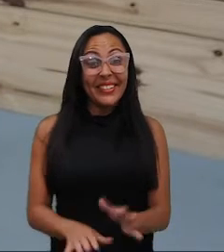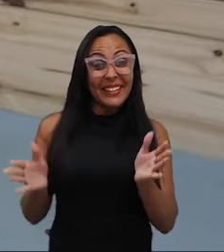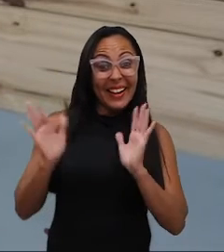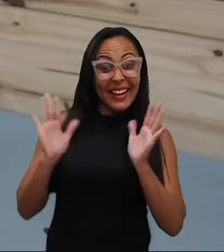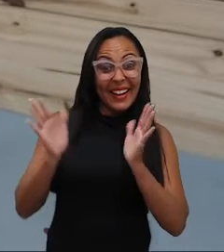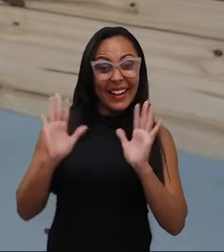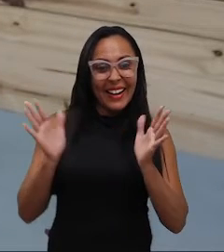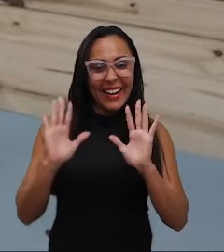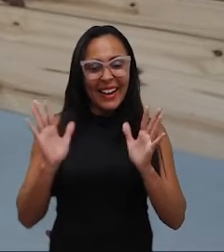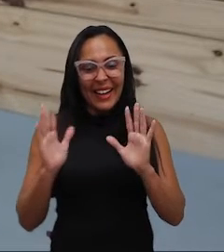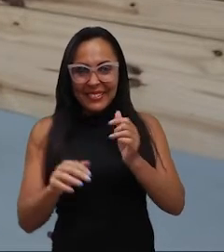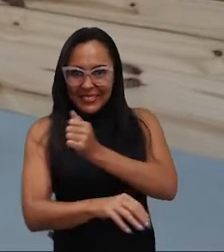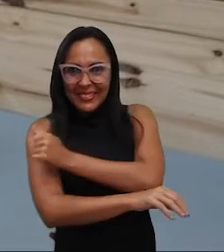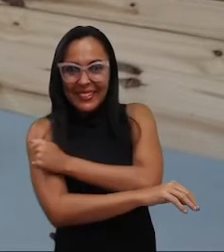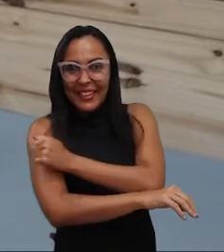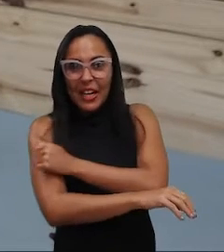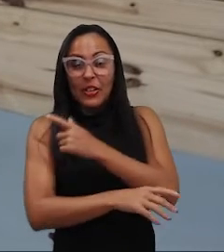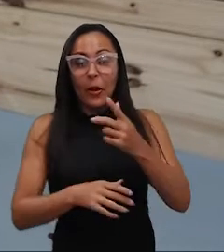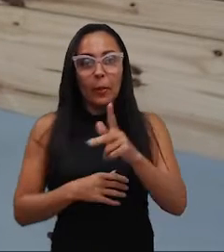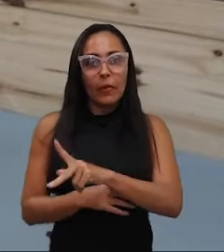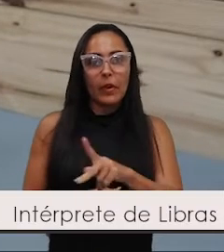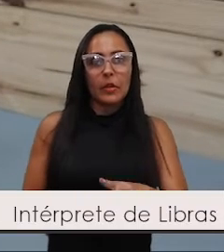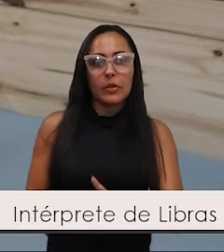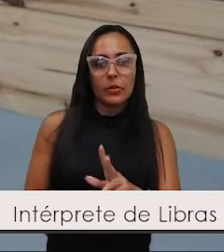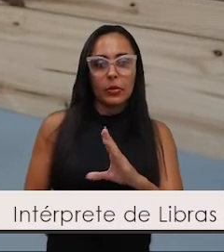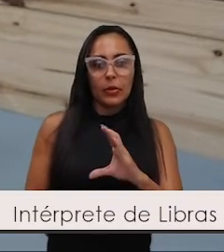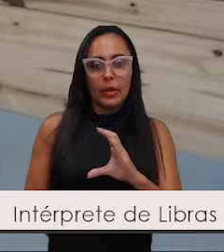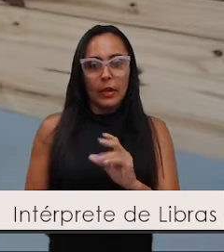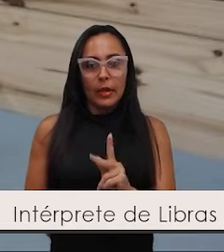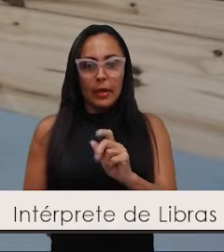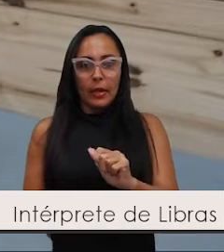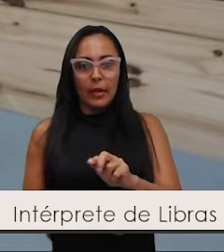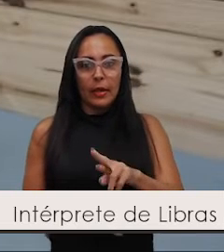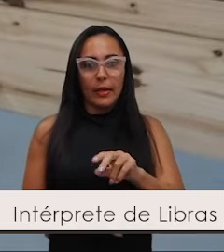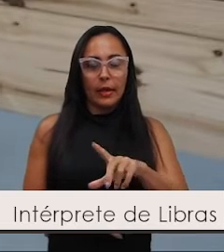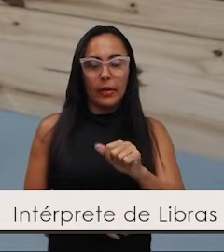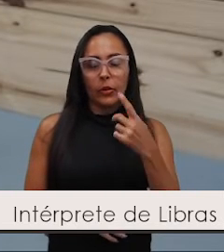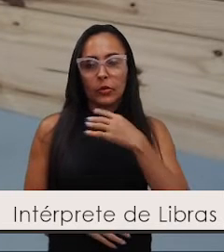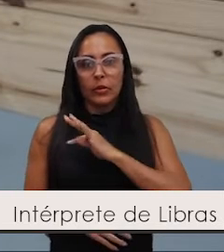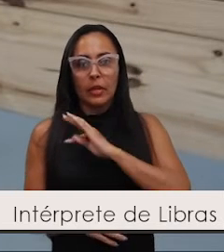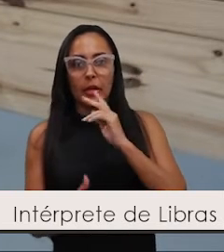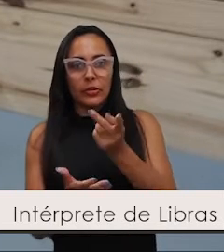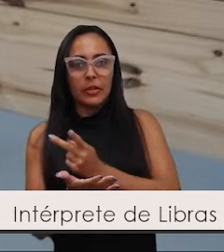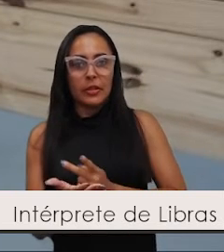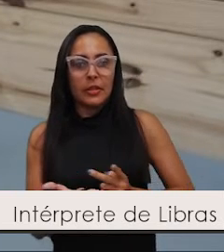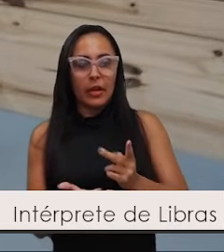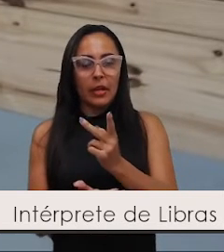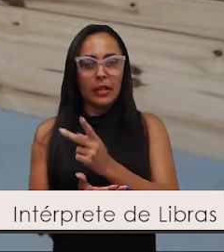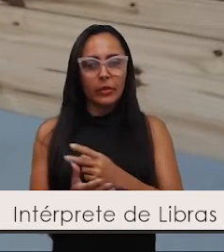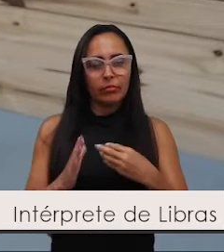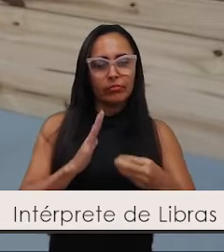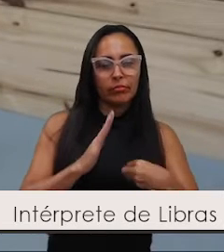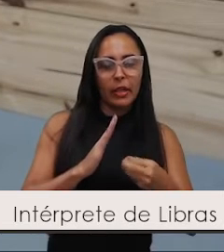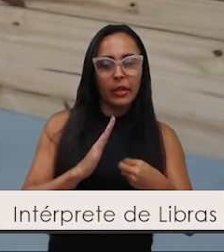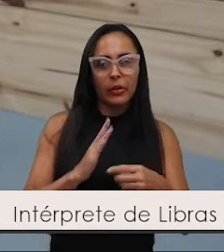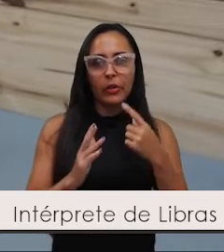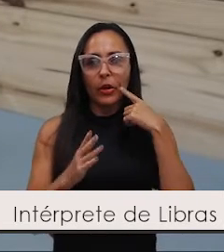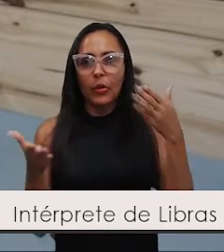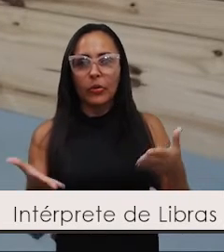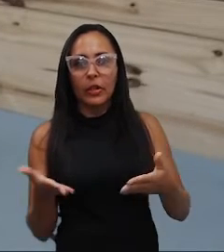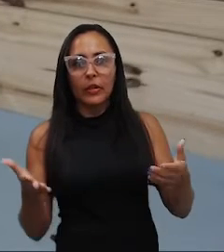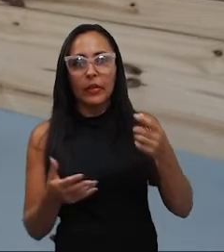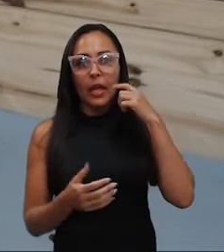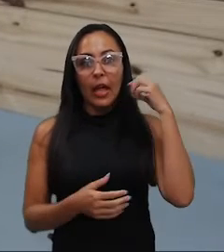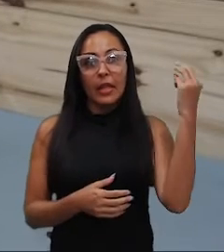Olá, caros estudantes, eu sou a professora Carla Simonetti do curso técnico de Design de Interiores e hoje chegamos à